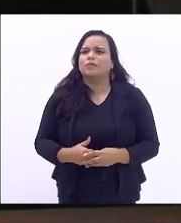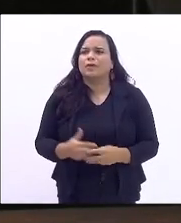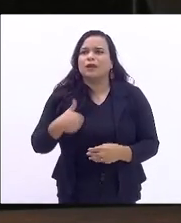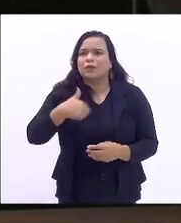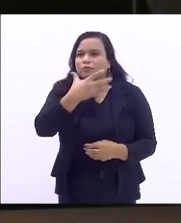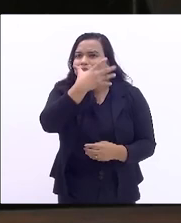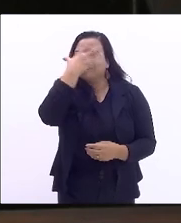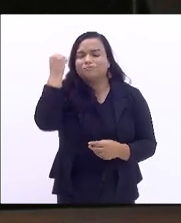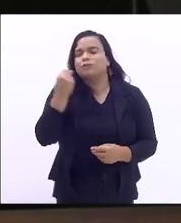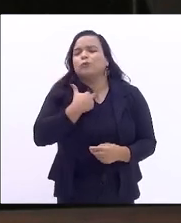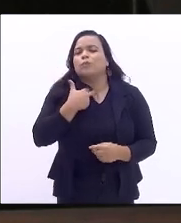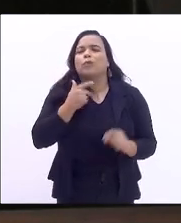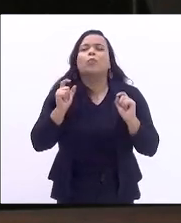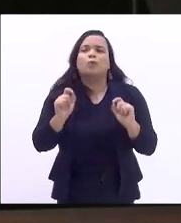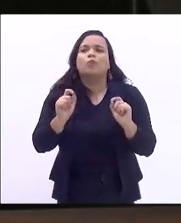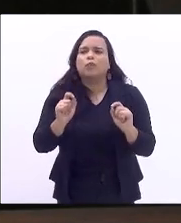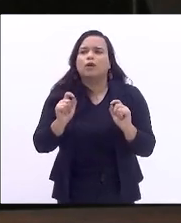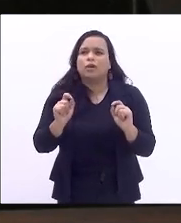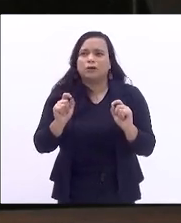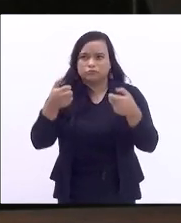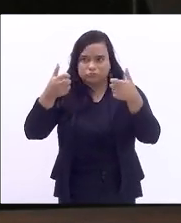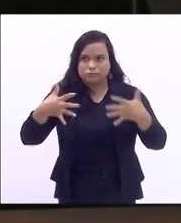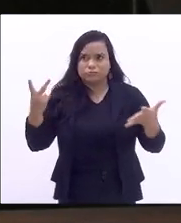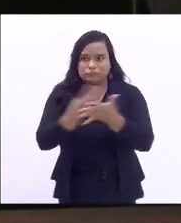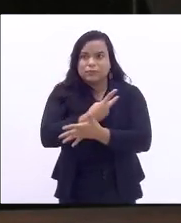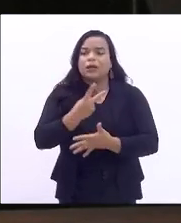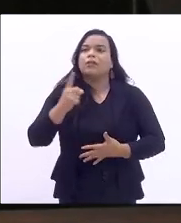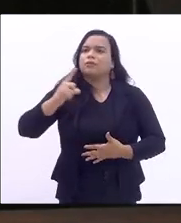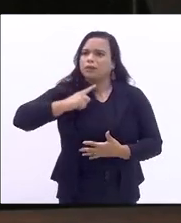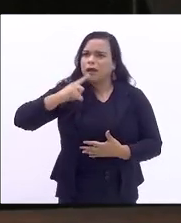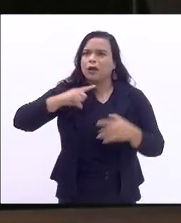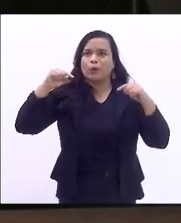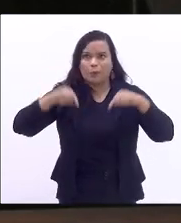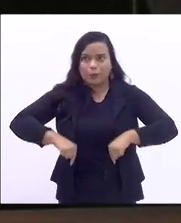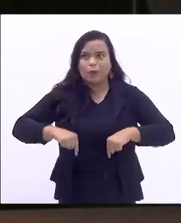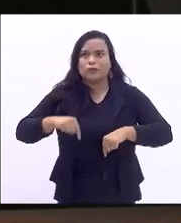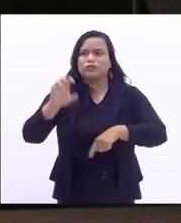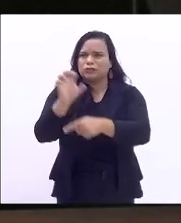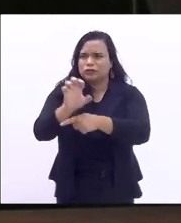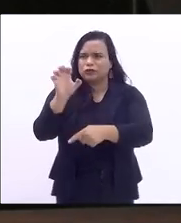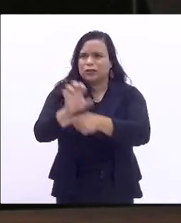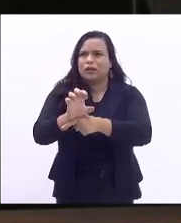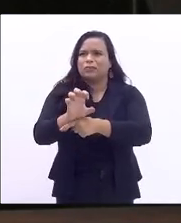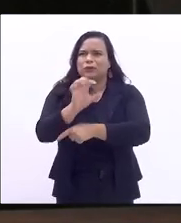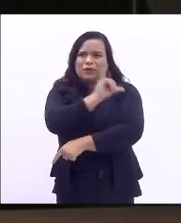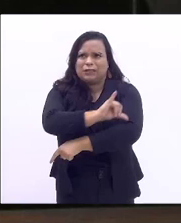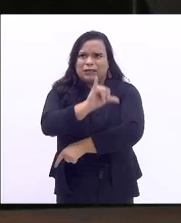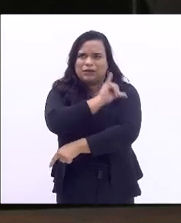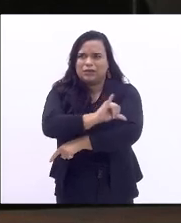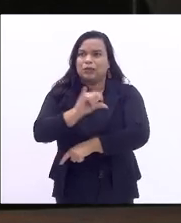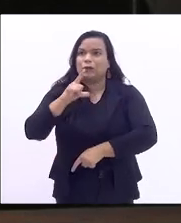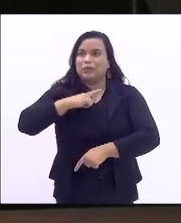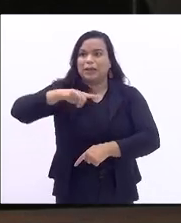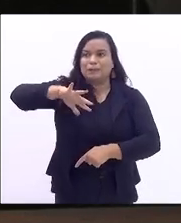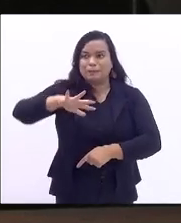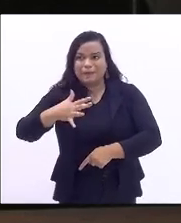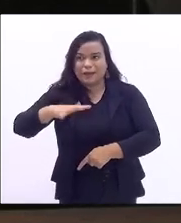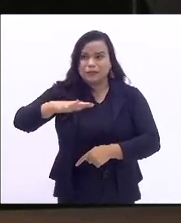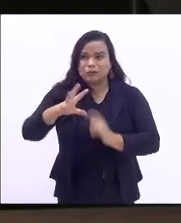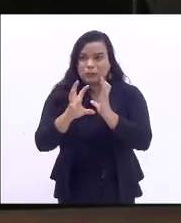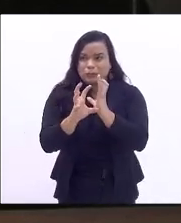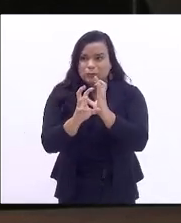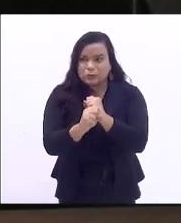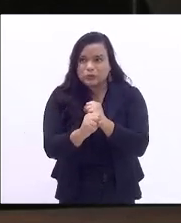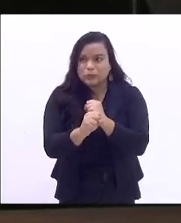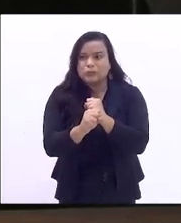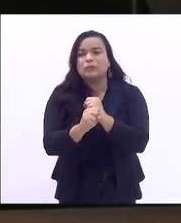deixar passar o fato de que nós temos hoje no estado do Rio de Janeiro aproximadamente